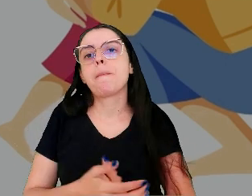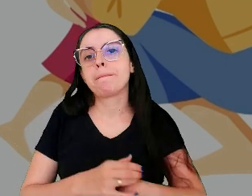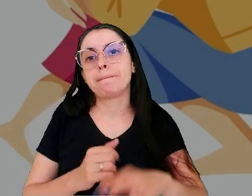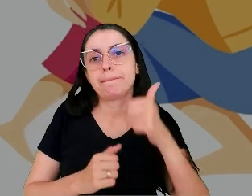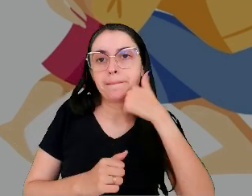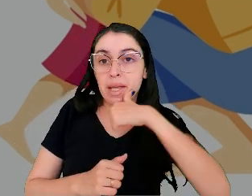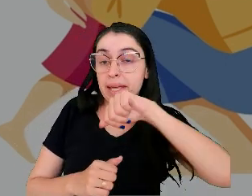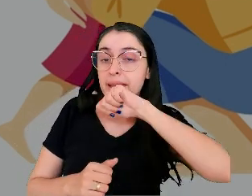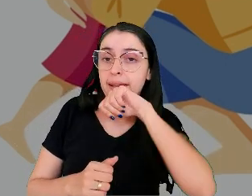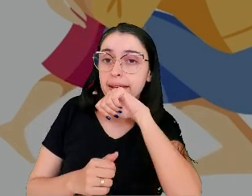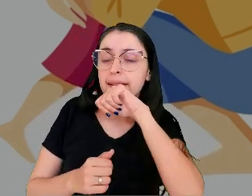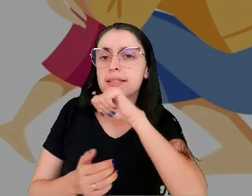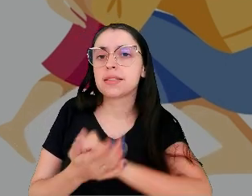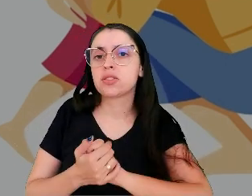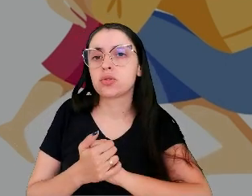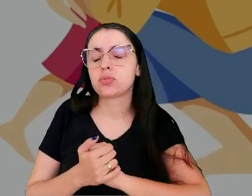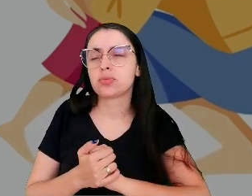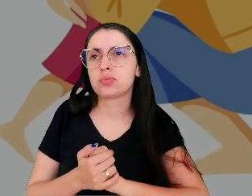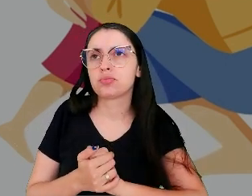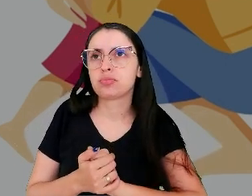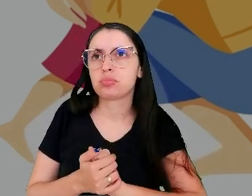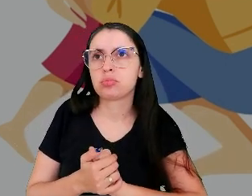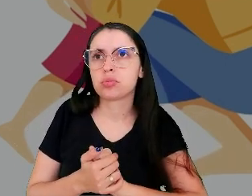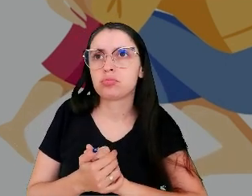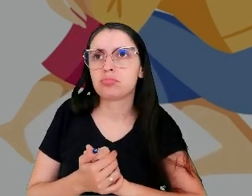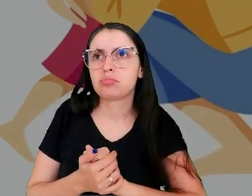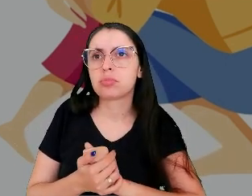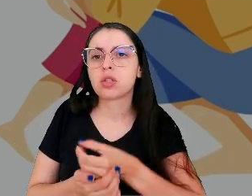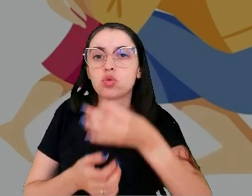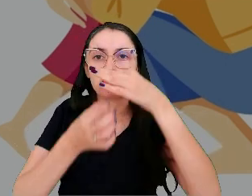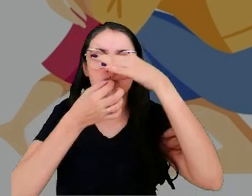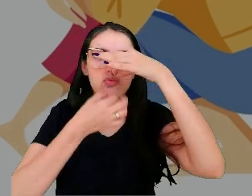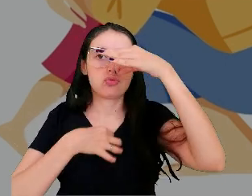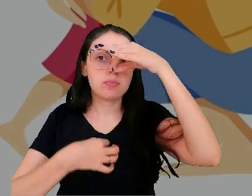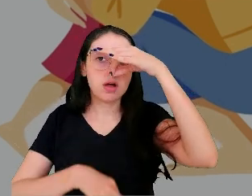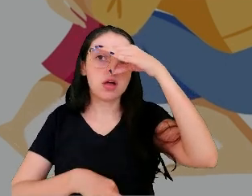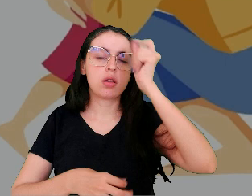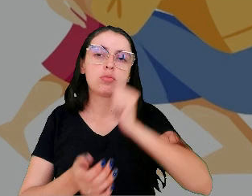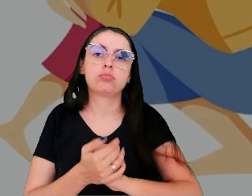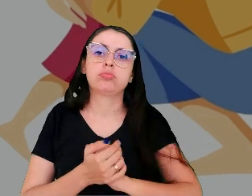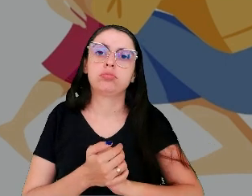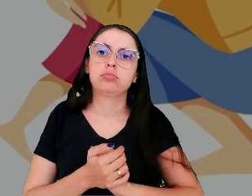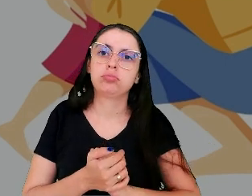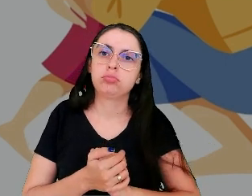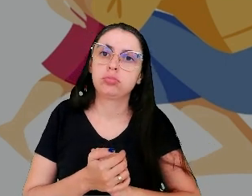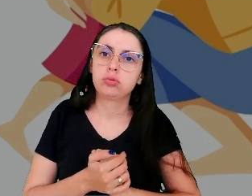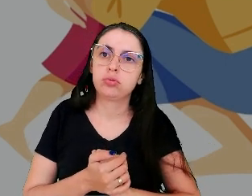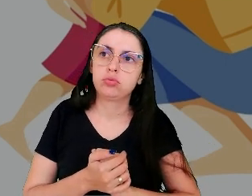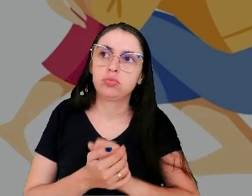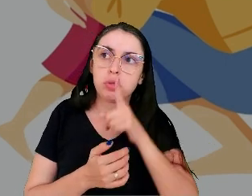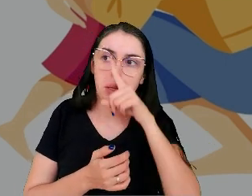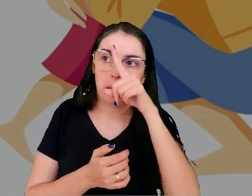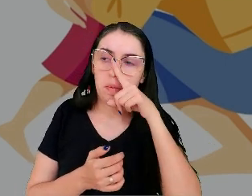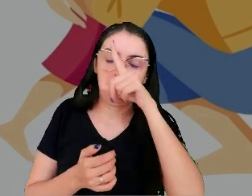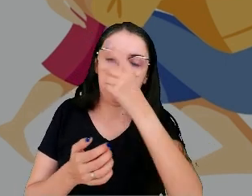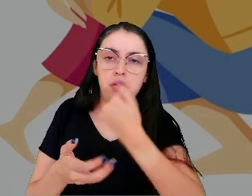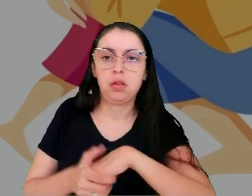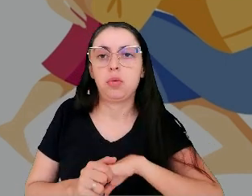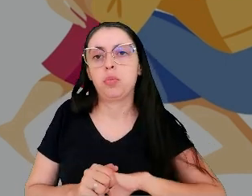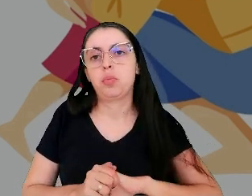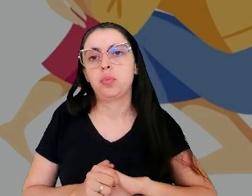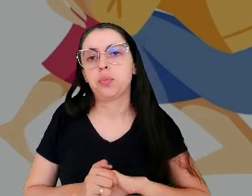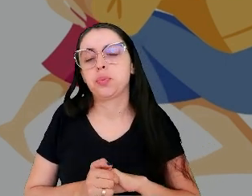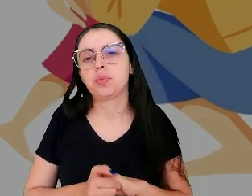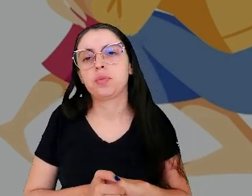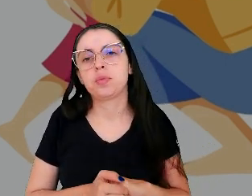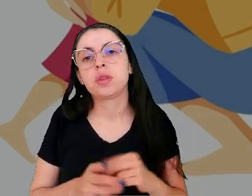da mãe, né, que chegou se ela foi entubada, ela correu risco, né? Obviamente. E